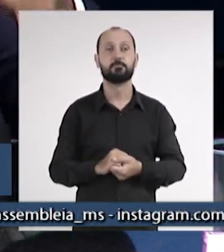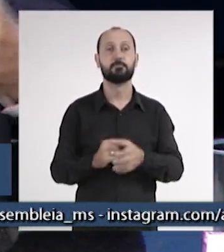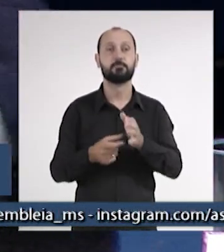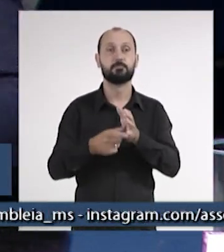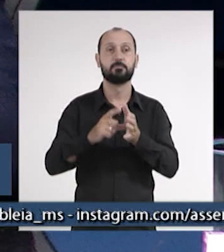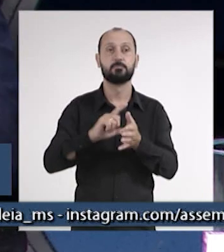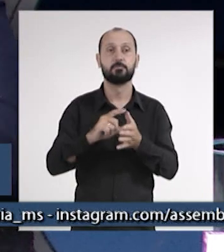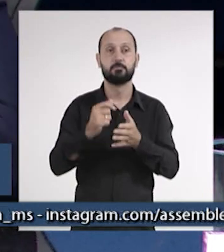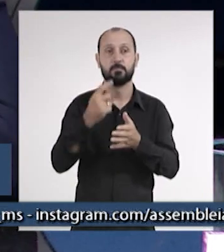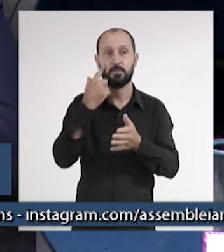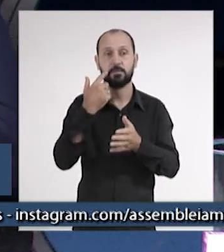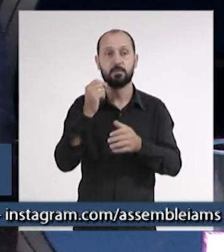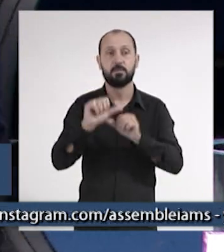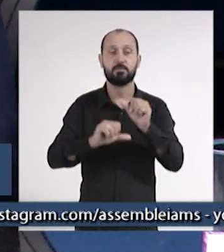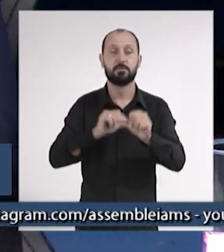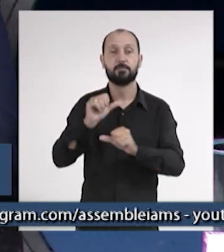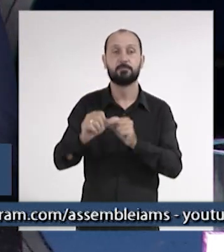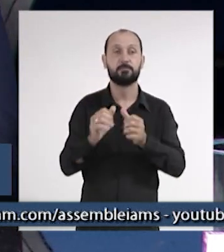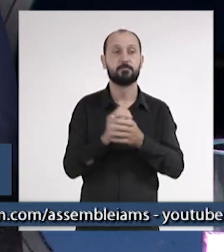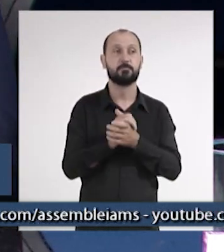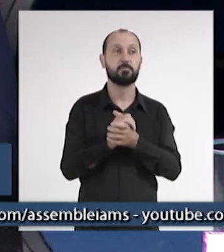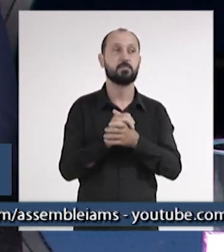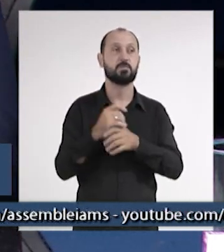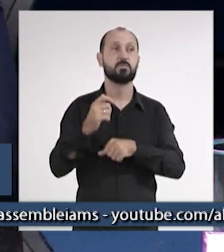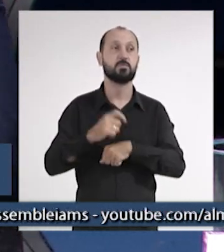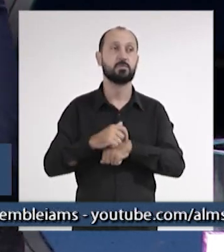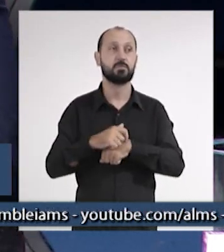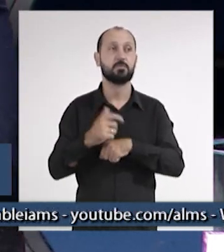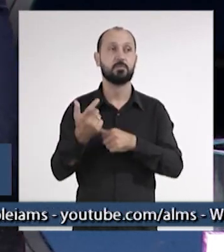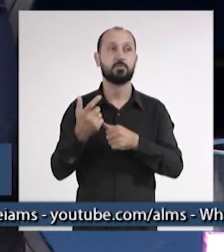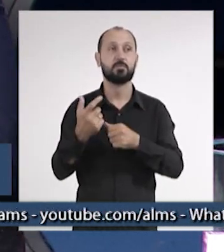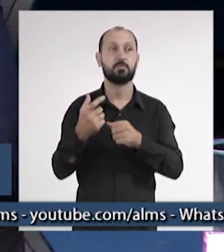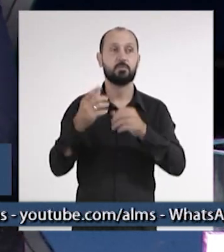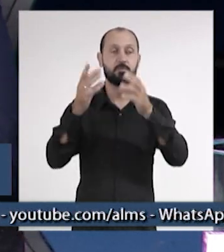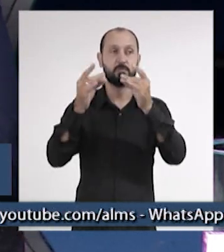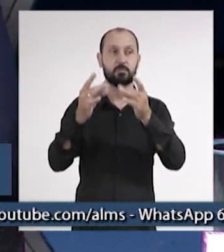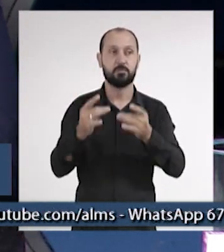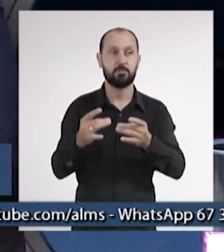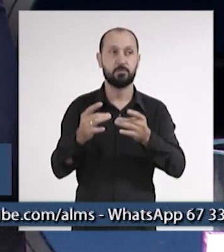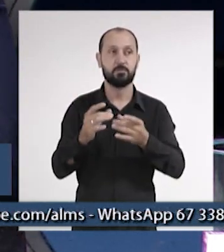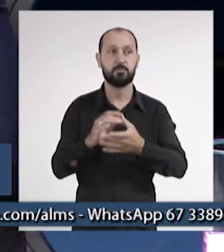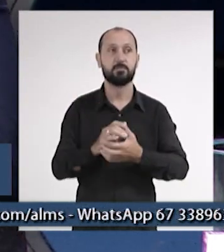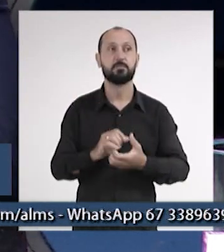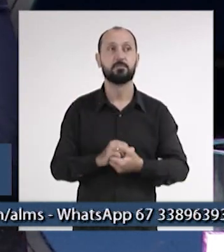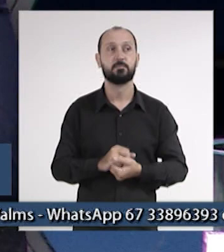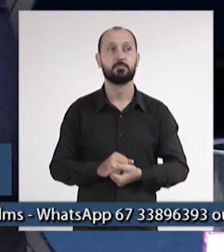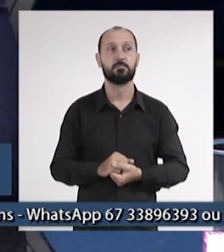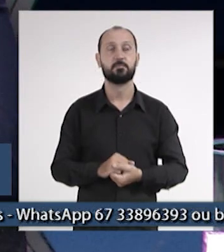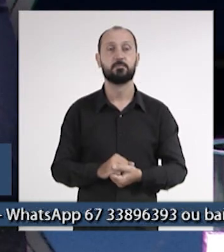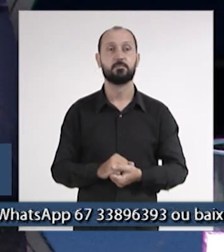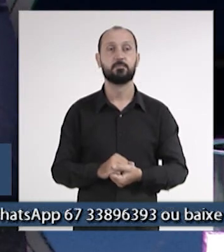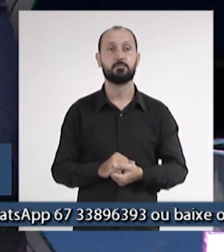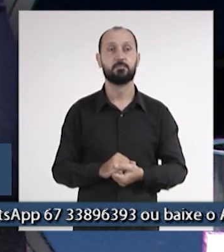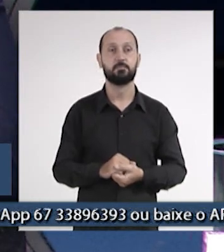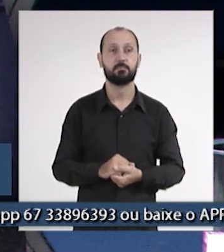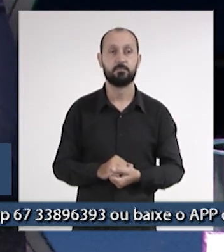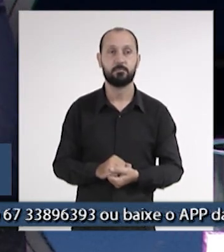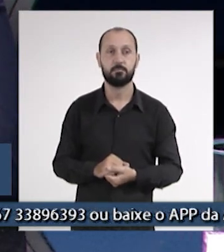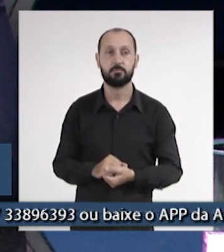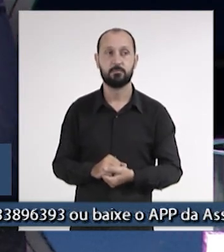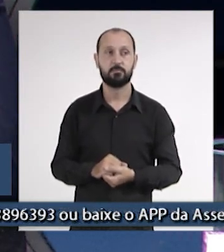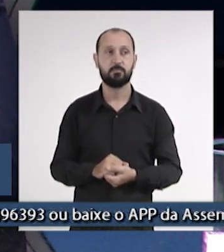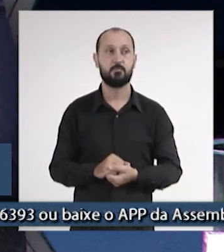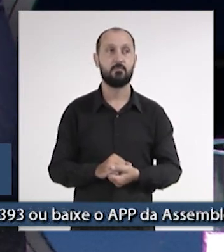essas alterações das circunstâncias, dos fatos e do estado das coisas.